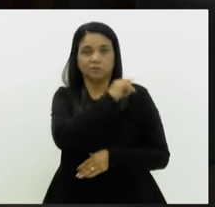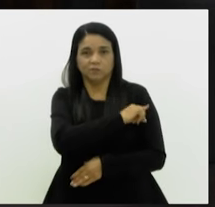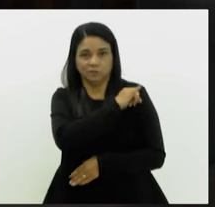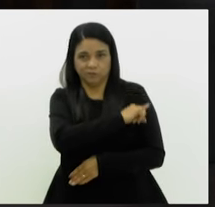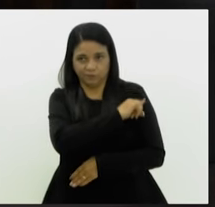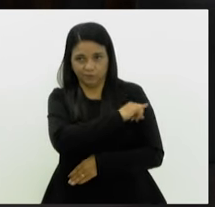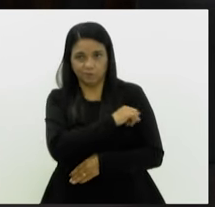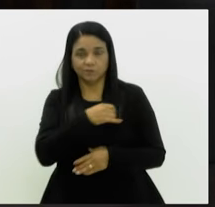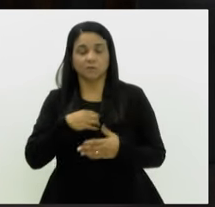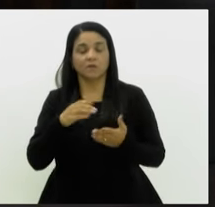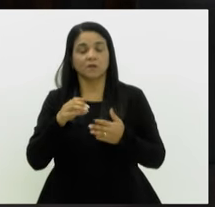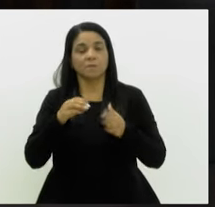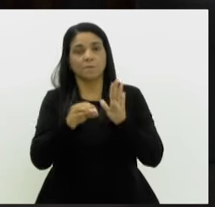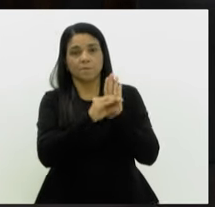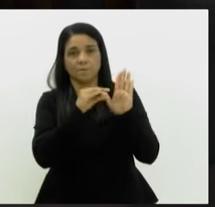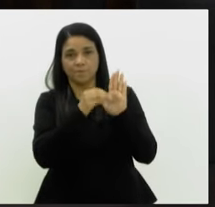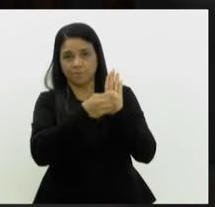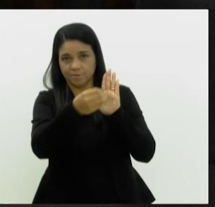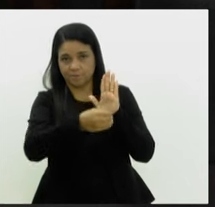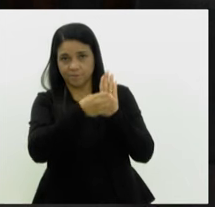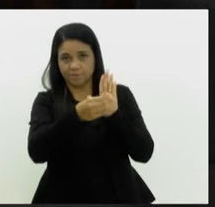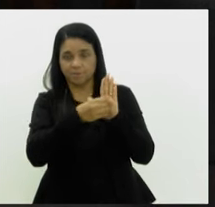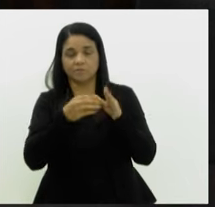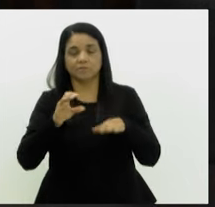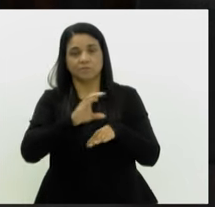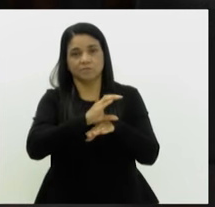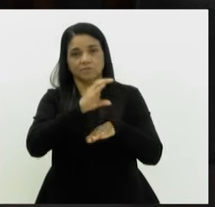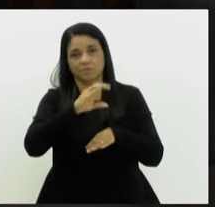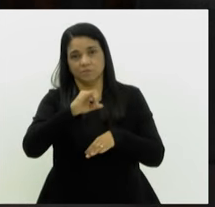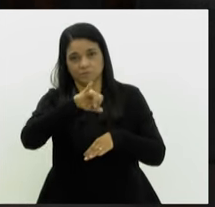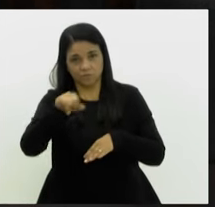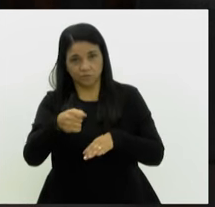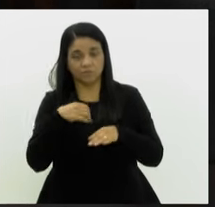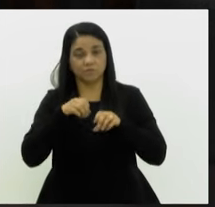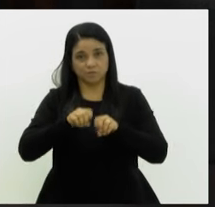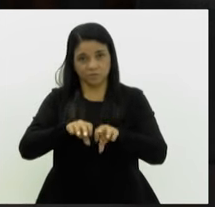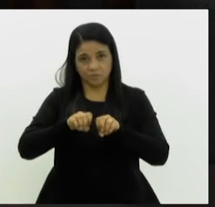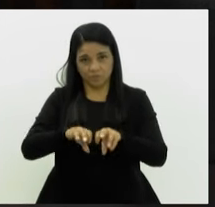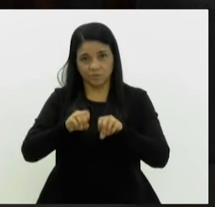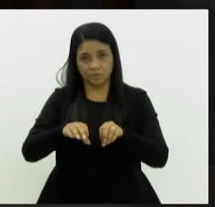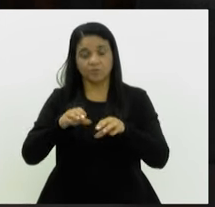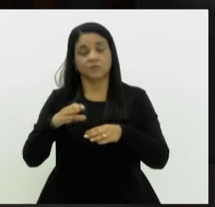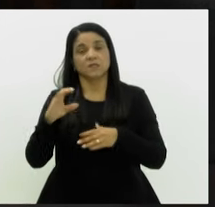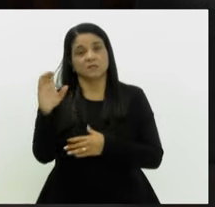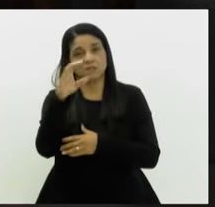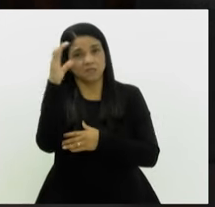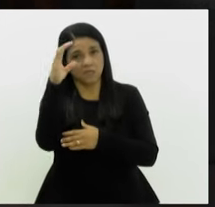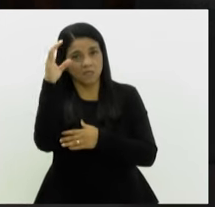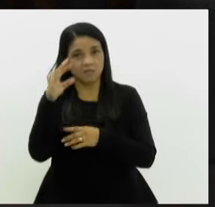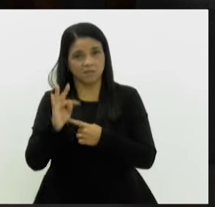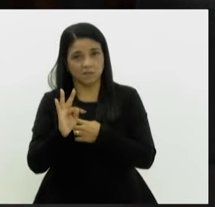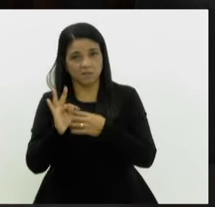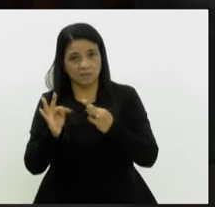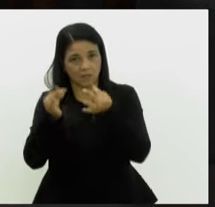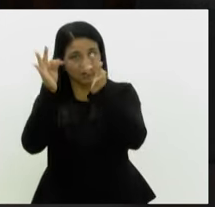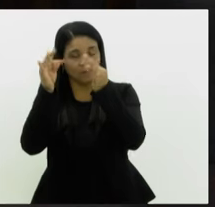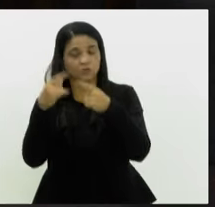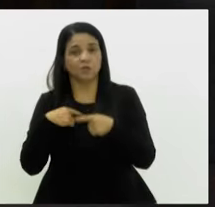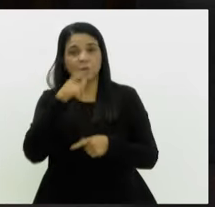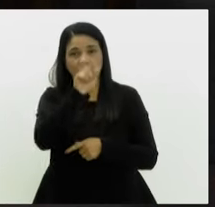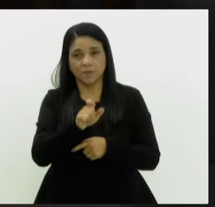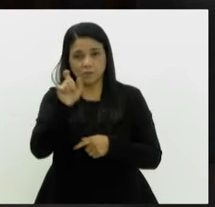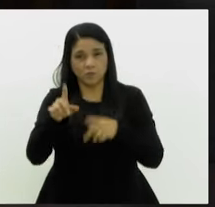pareceres das comissões Constituição e Justiça, Educação, Ciência e Tecnologia, Pessoa com Deficiência